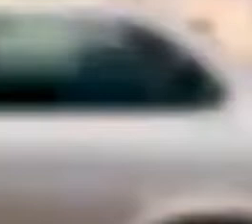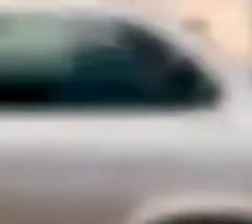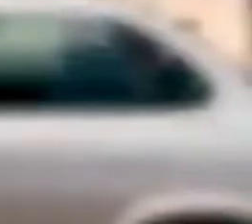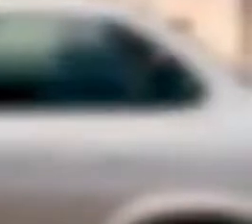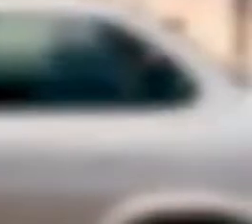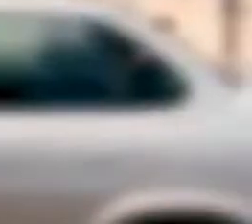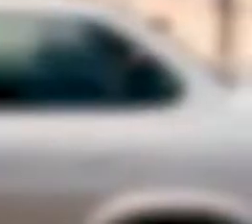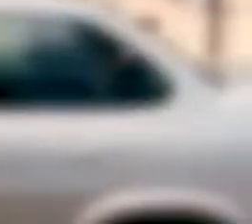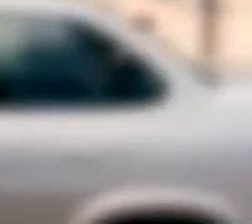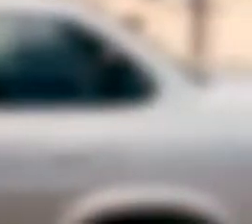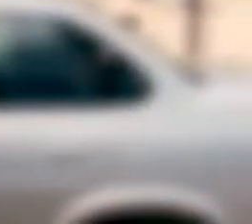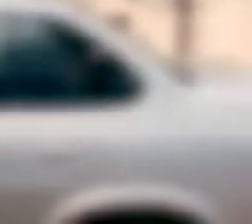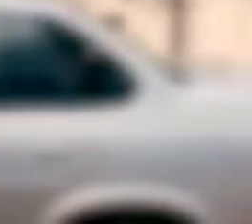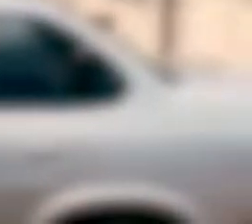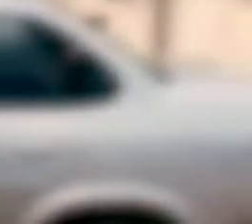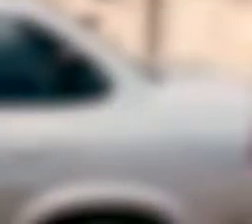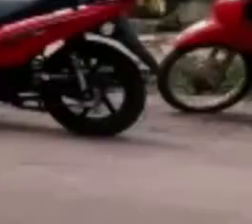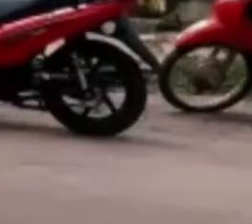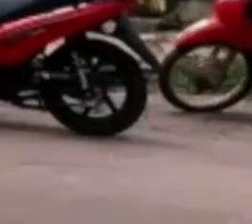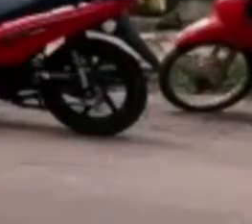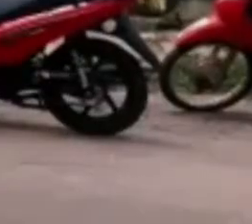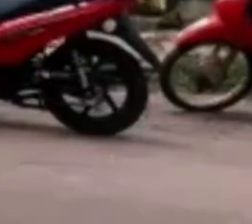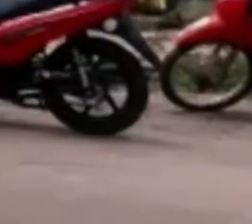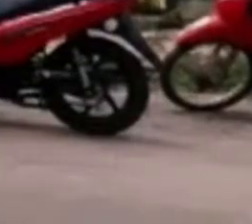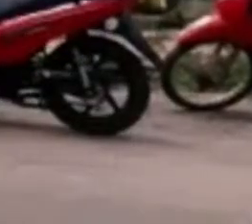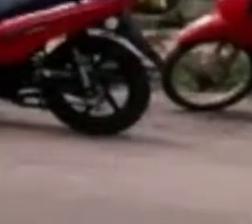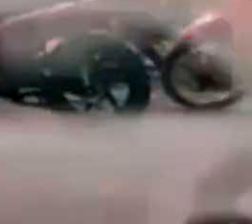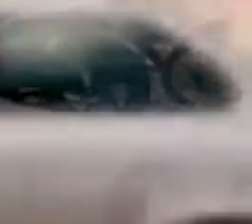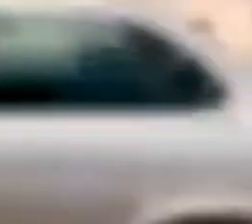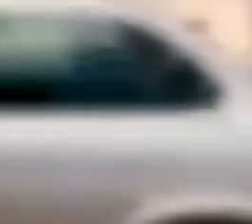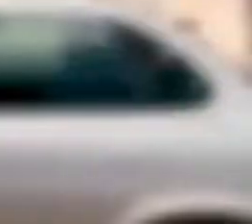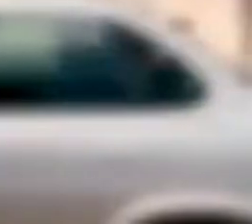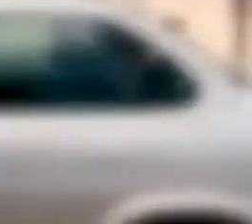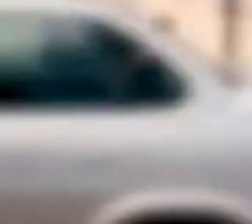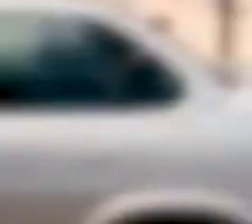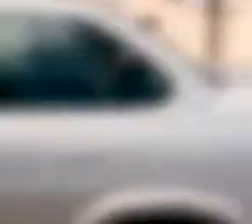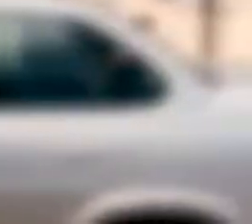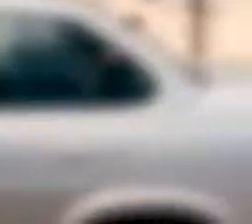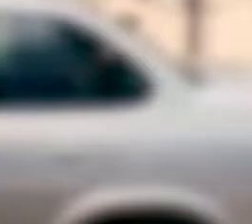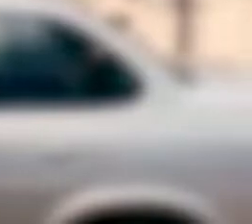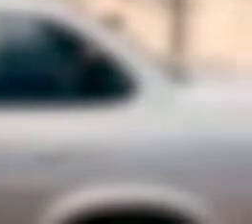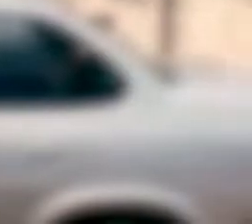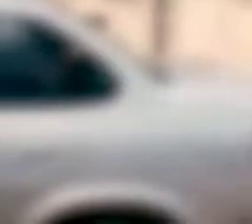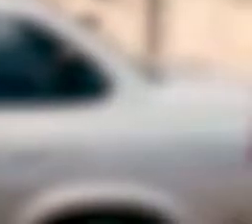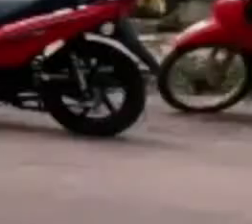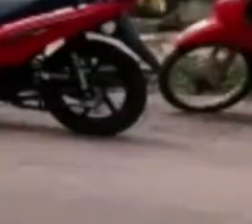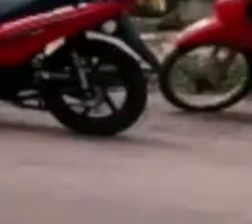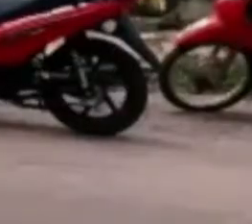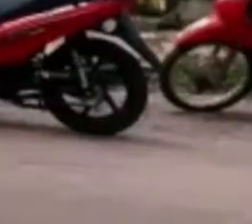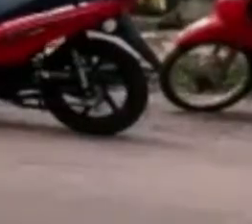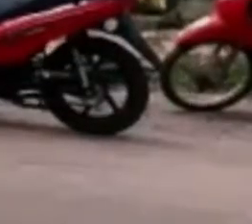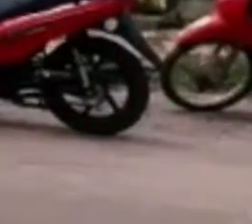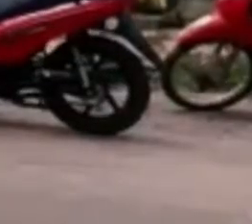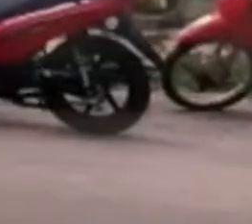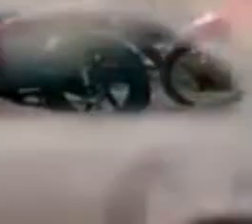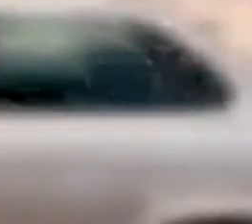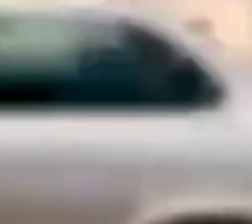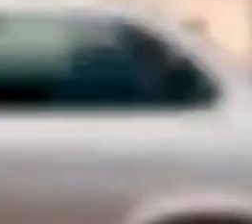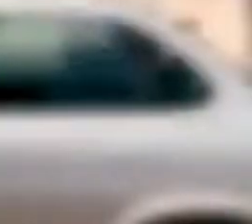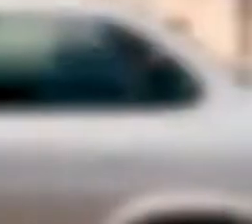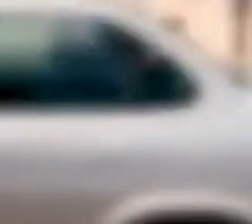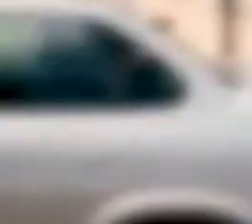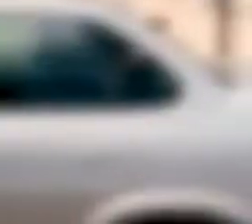TV Câmara, a TV do povo. TV Câmara, a TV do povo.